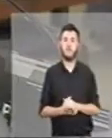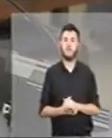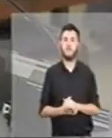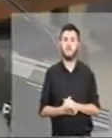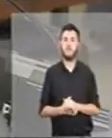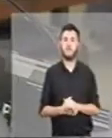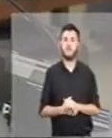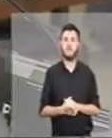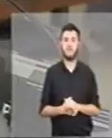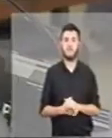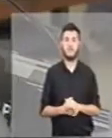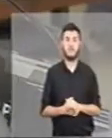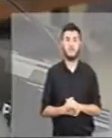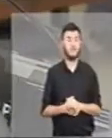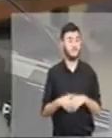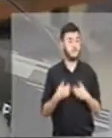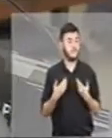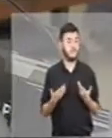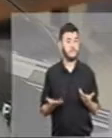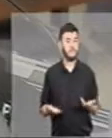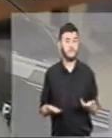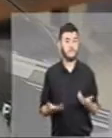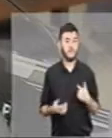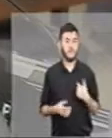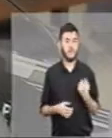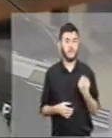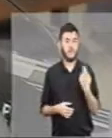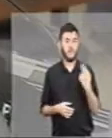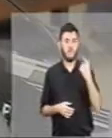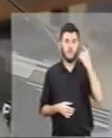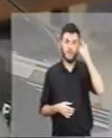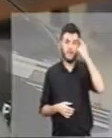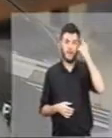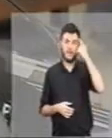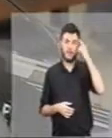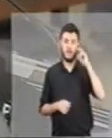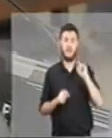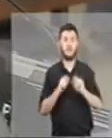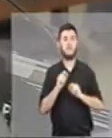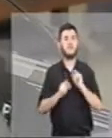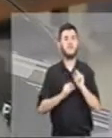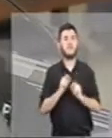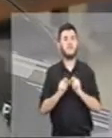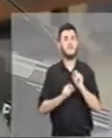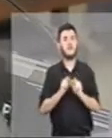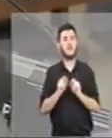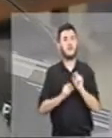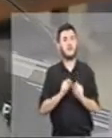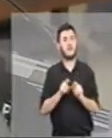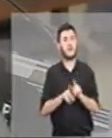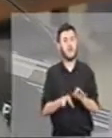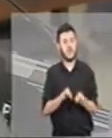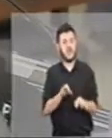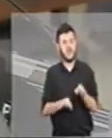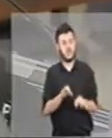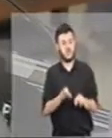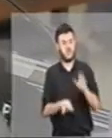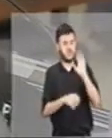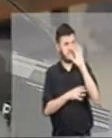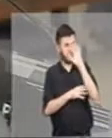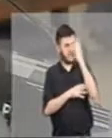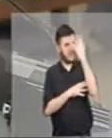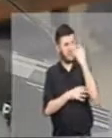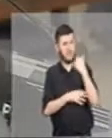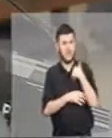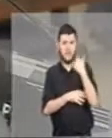levantadas. E aqui eu penso na linha de jurisprudência que considero relativamente